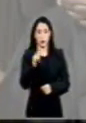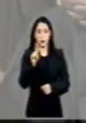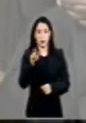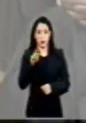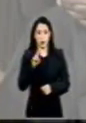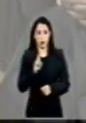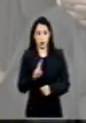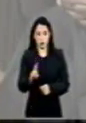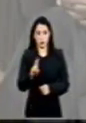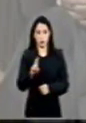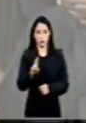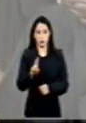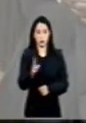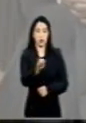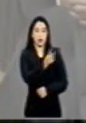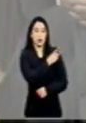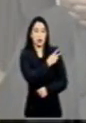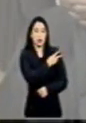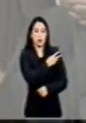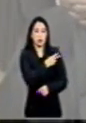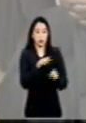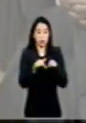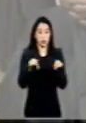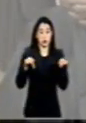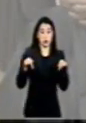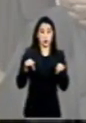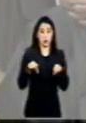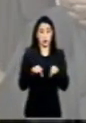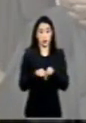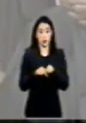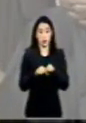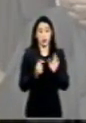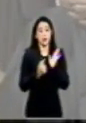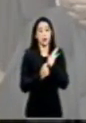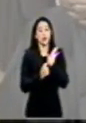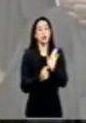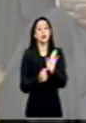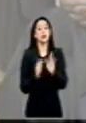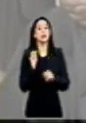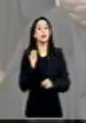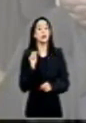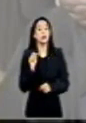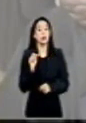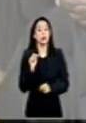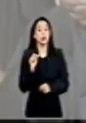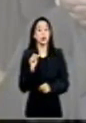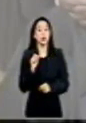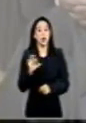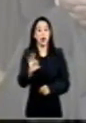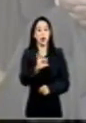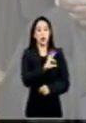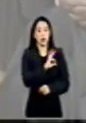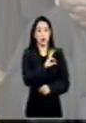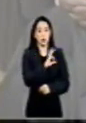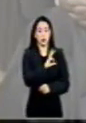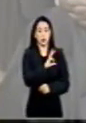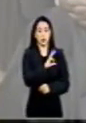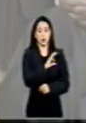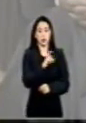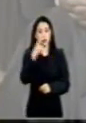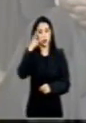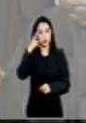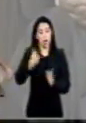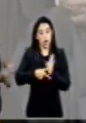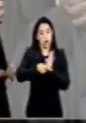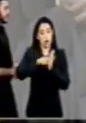seu chefe de gabinete, e esse registro foi feito numa ocorrência policial lavrada naquela ocasião, antes da